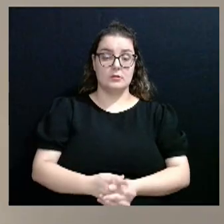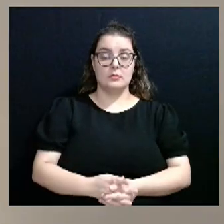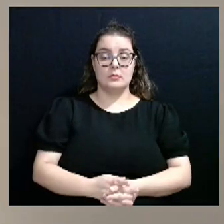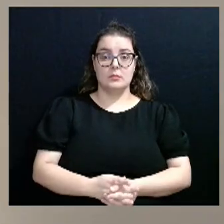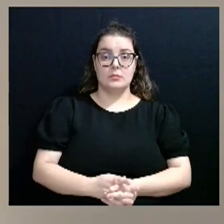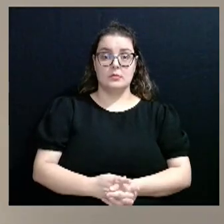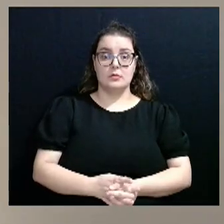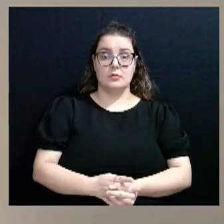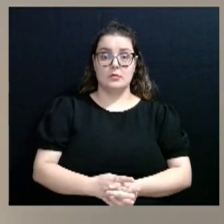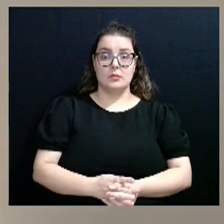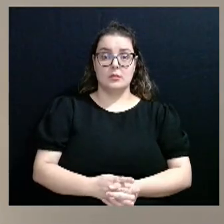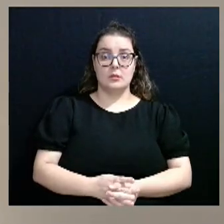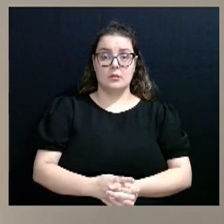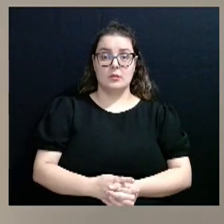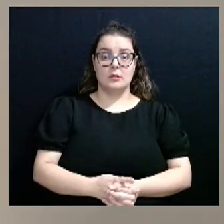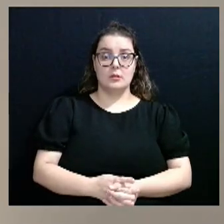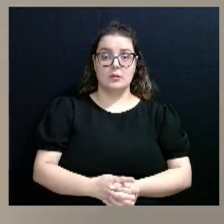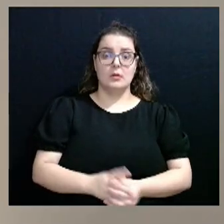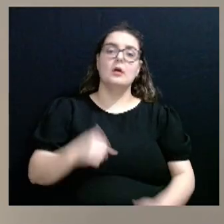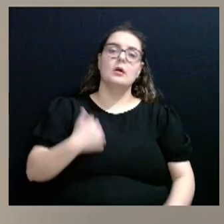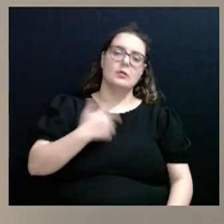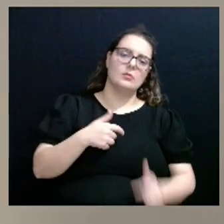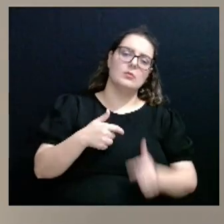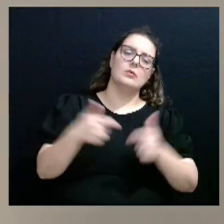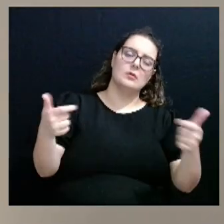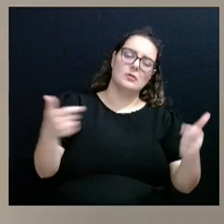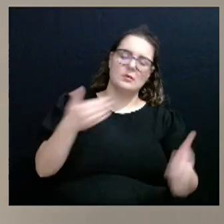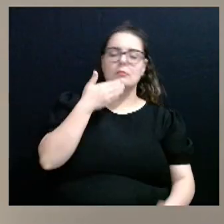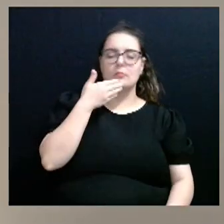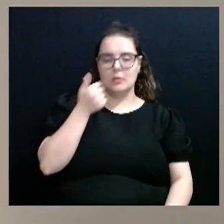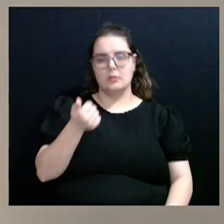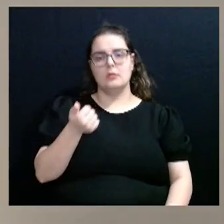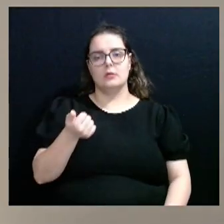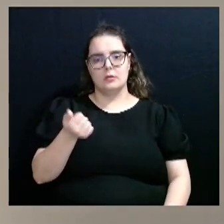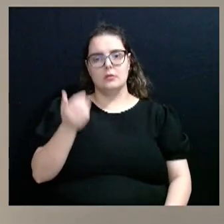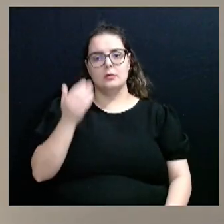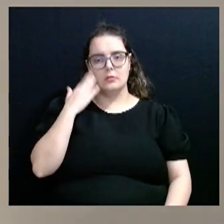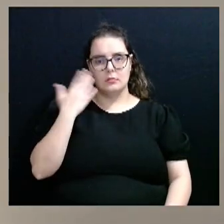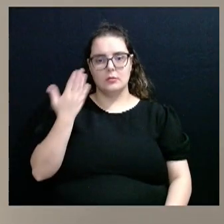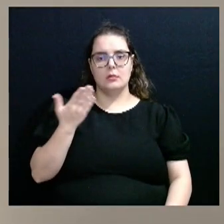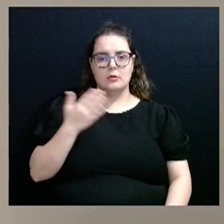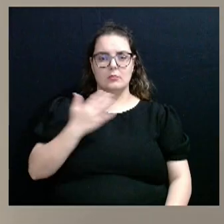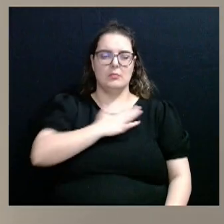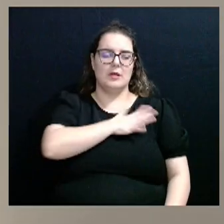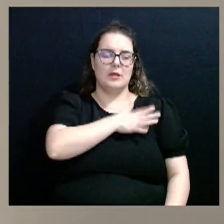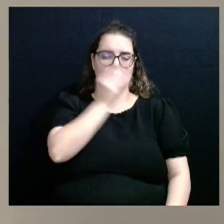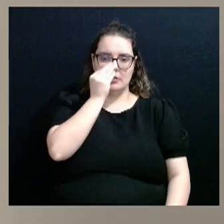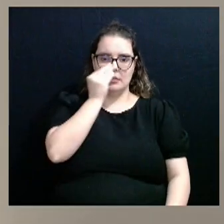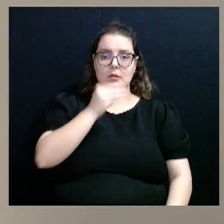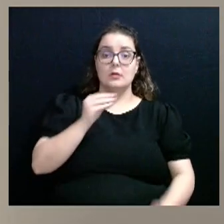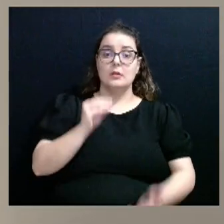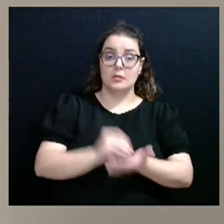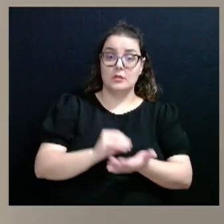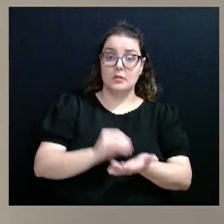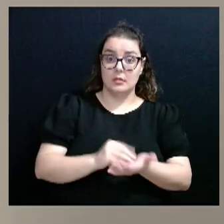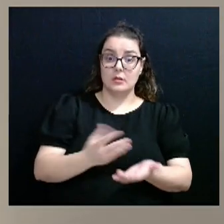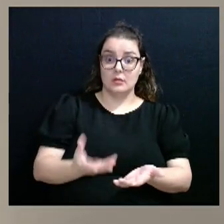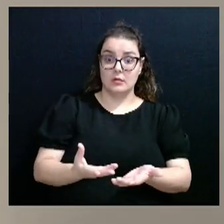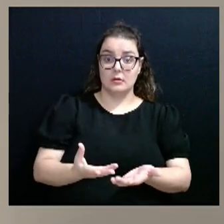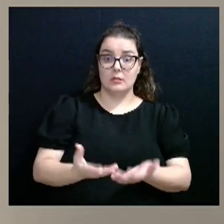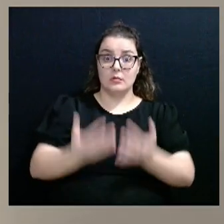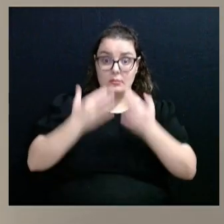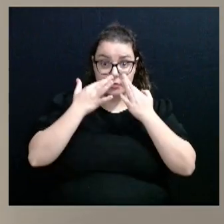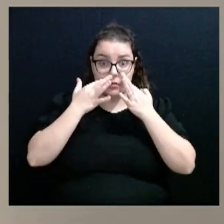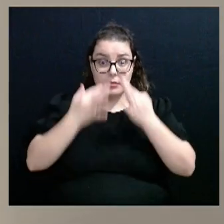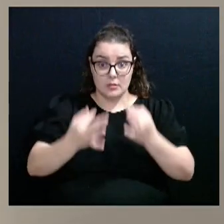A gente melhorou muito, sabe? O preconceito e a falta de atenção e